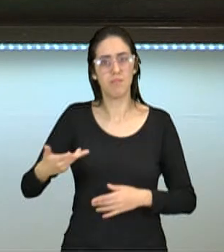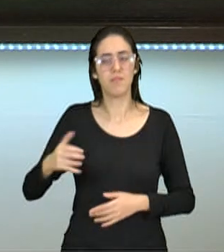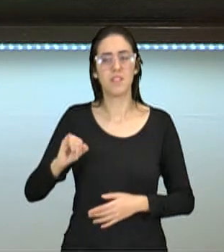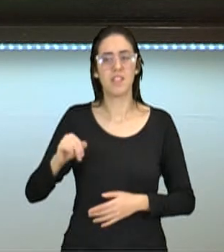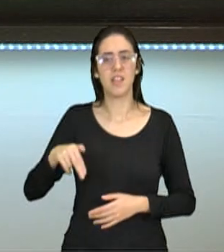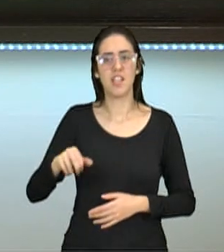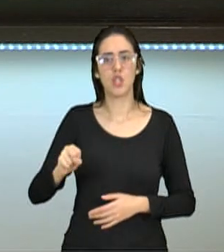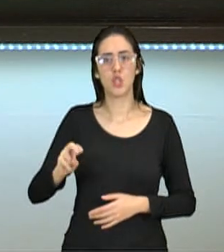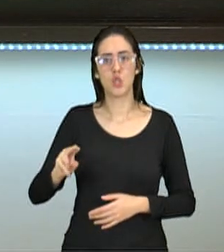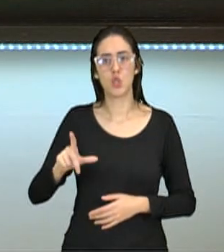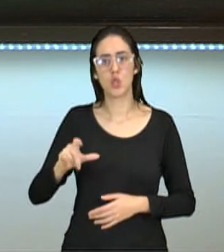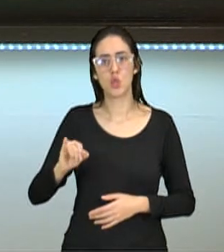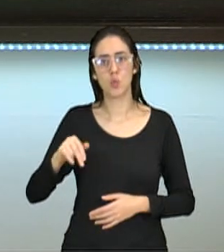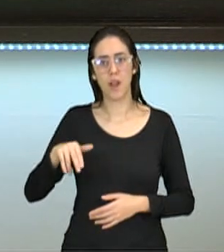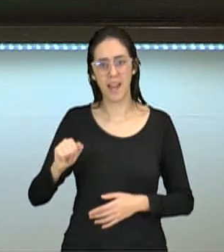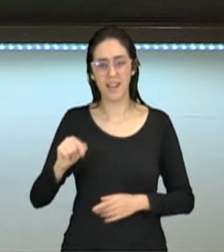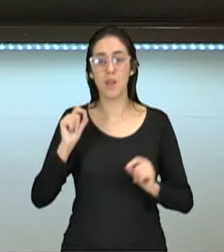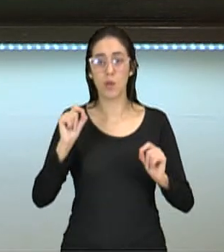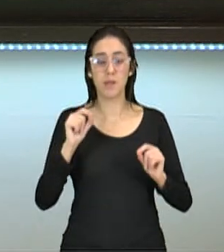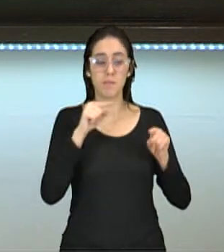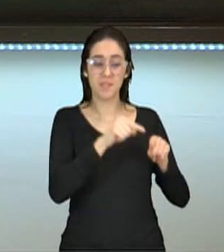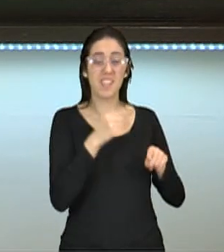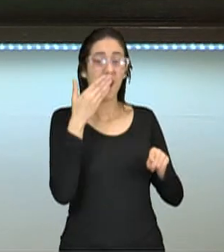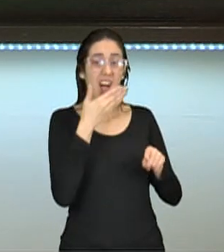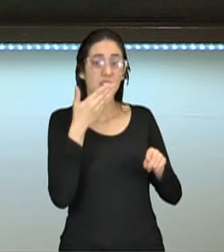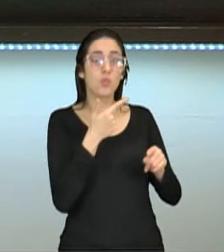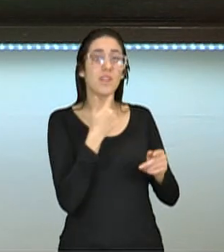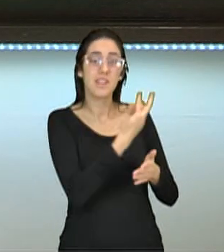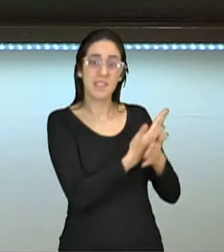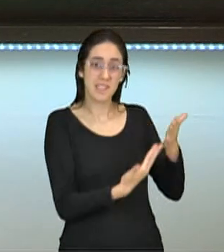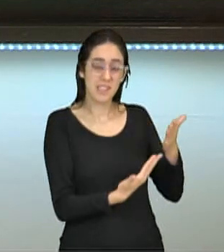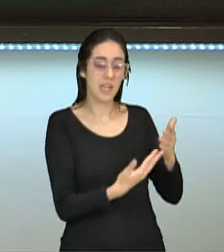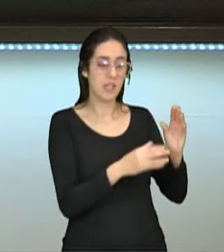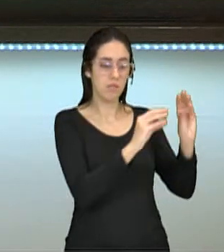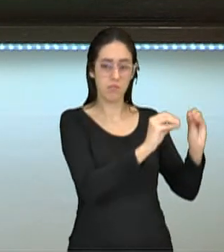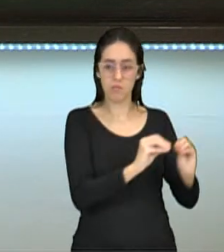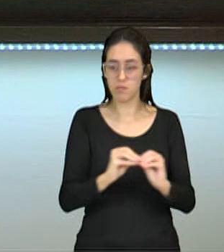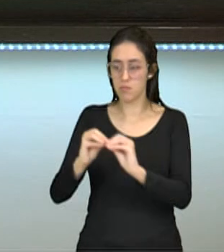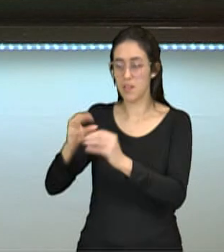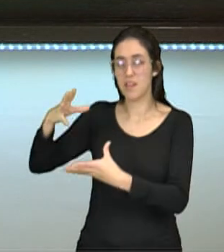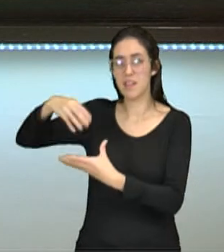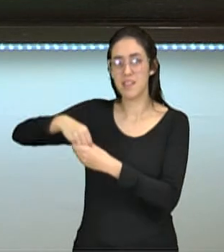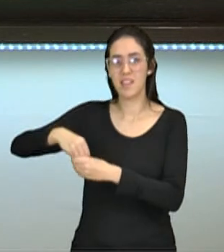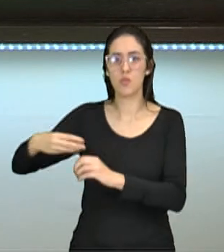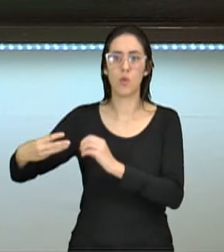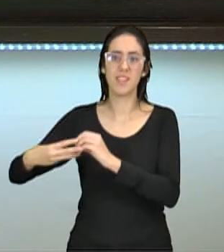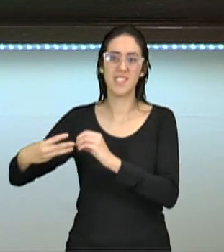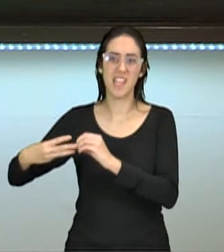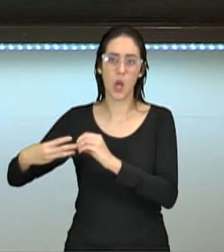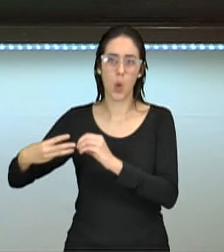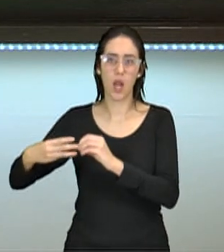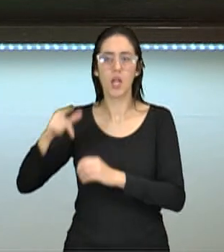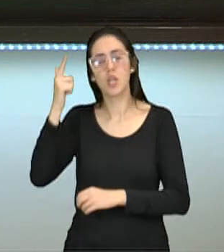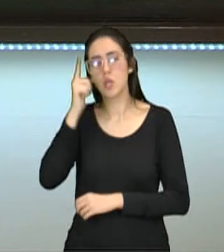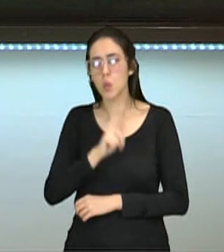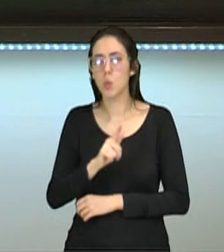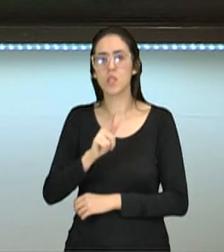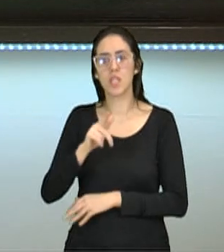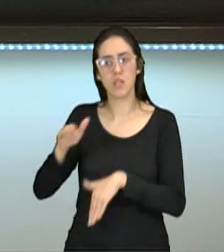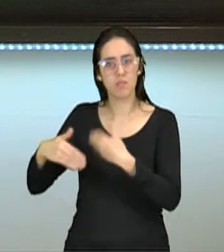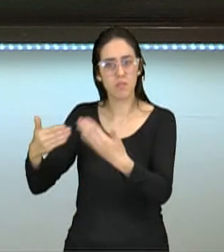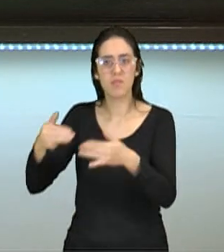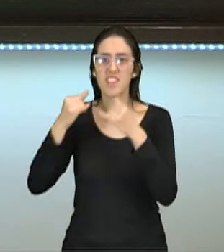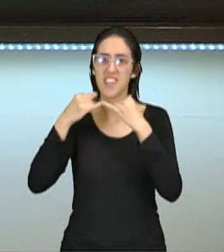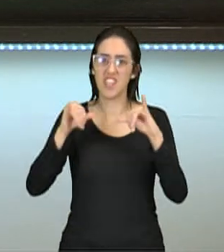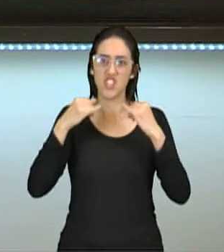insulina é pegar essa glicose do sangue e mandar para dentro das nossas células, para que o corpo use como fonte